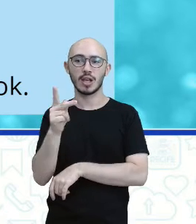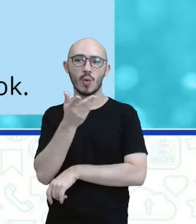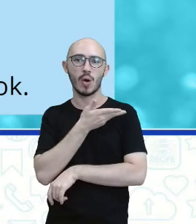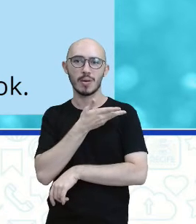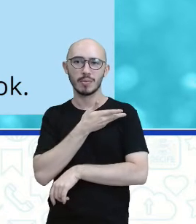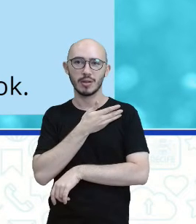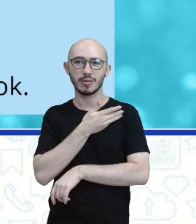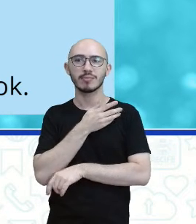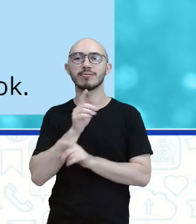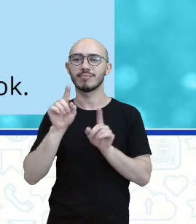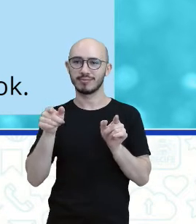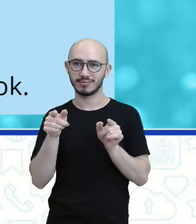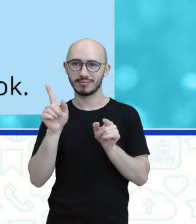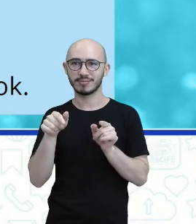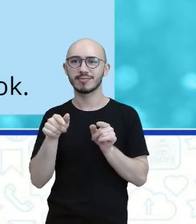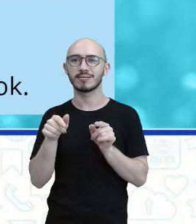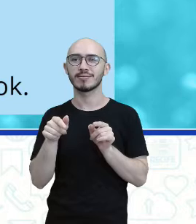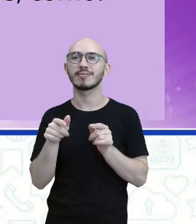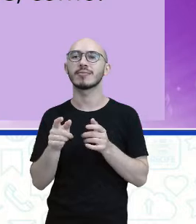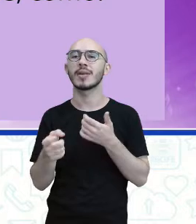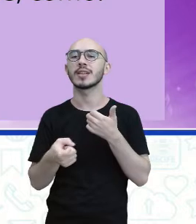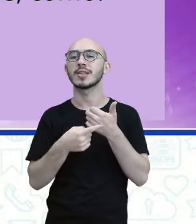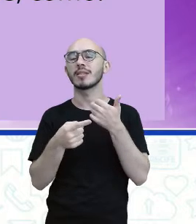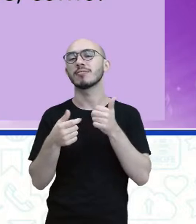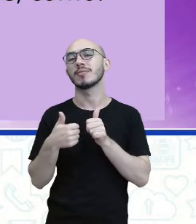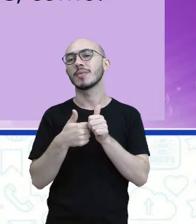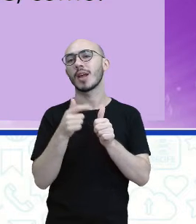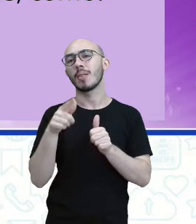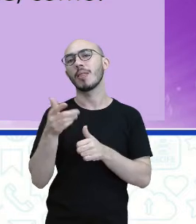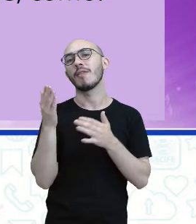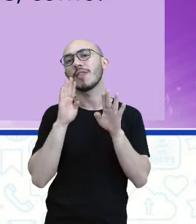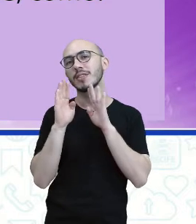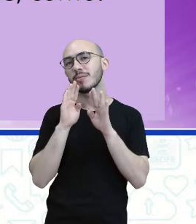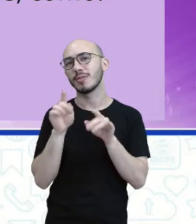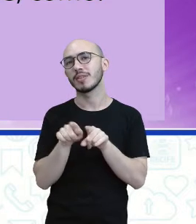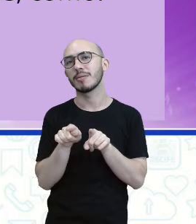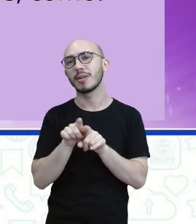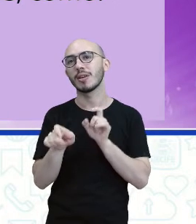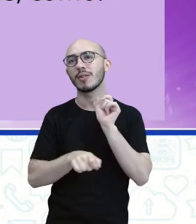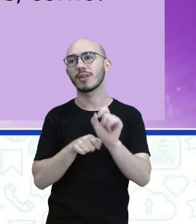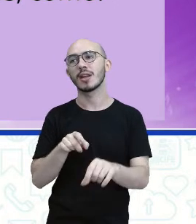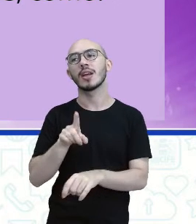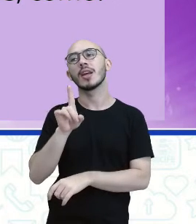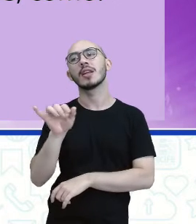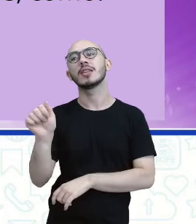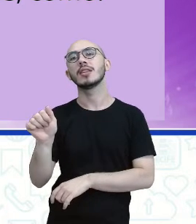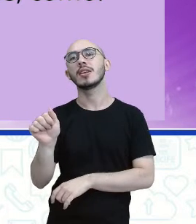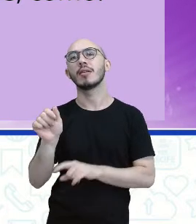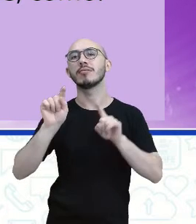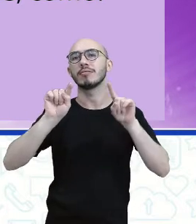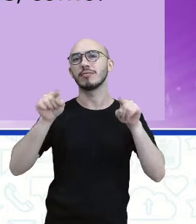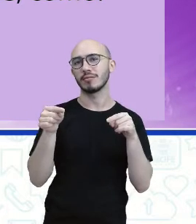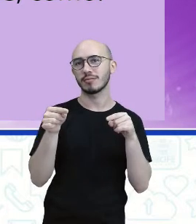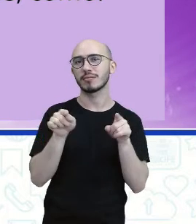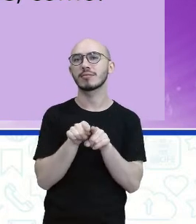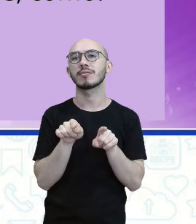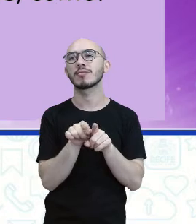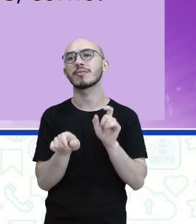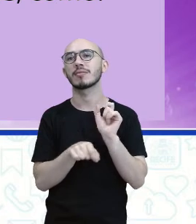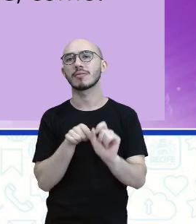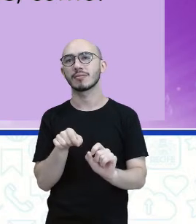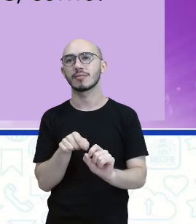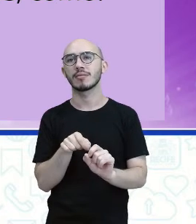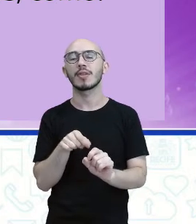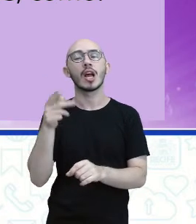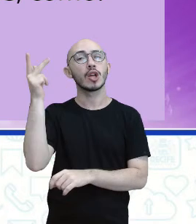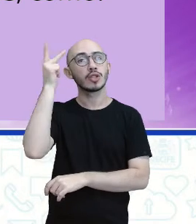Então, deu para compreender, né, gente? Isolar datas. São Paulo, 3 de janeiro de 96.